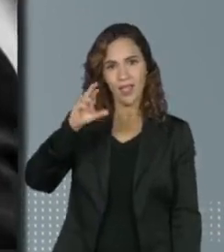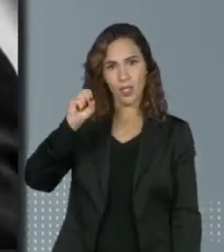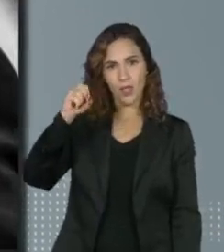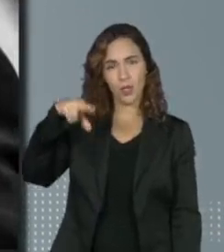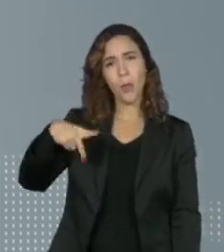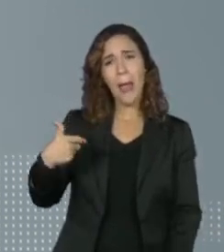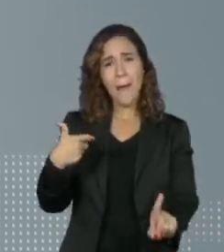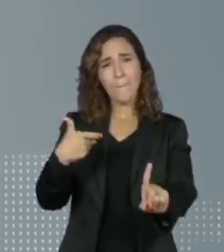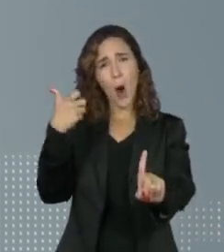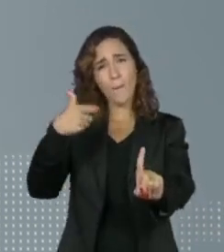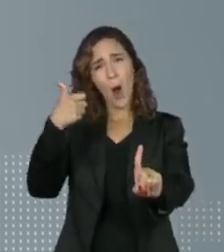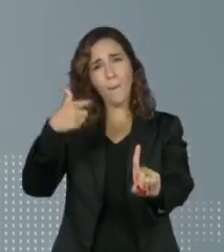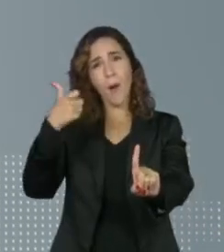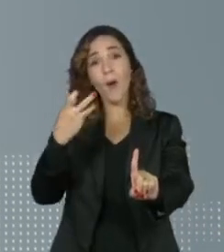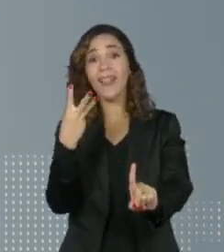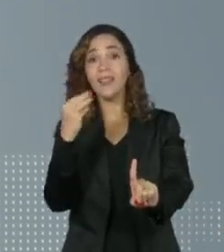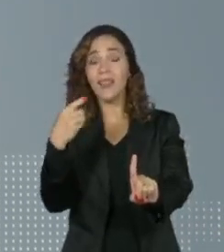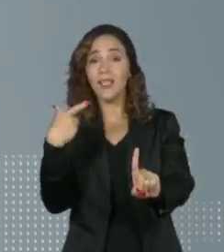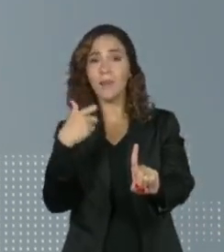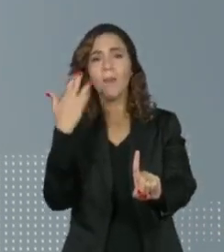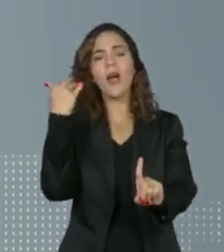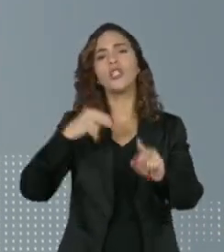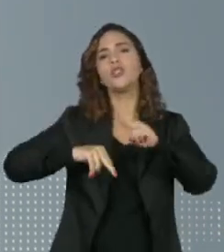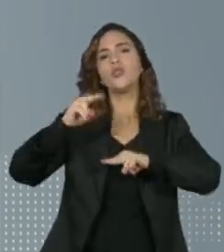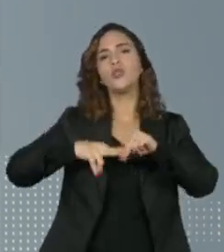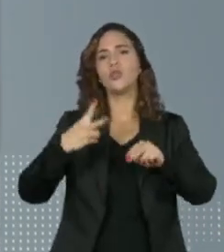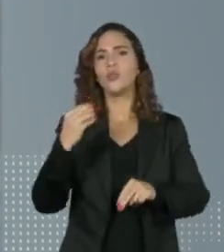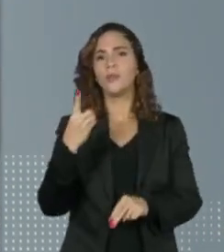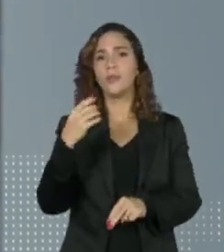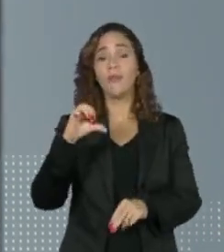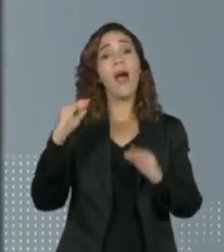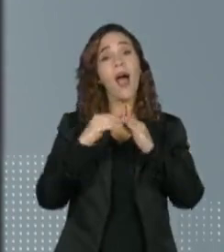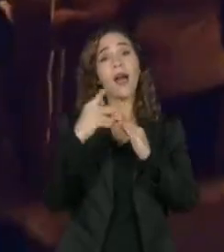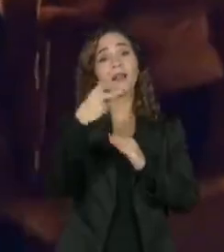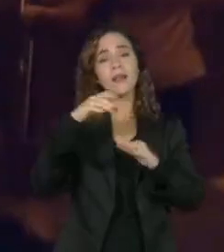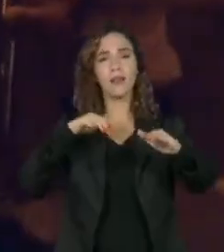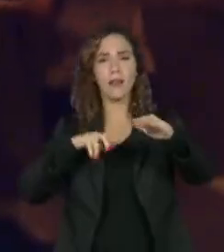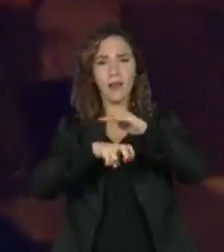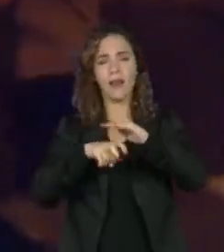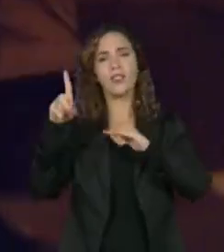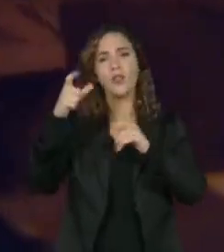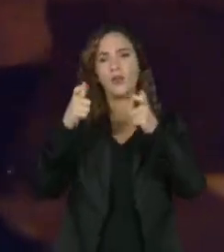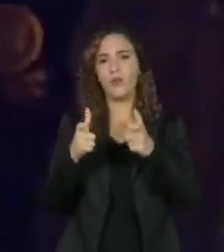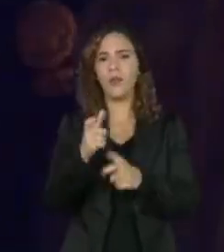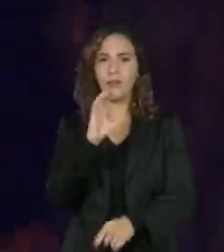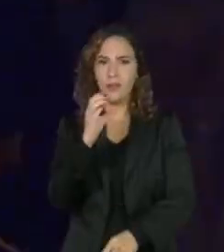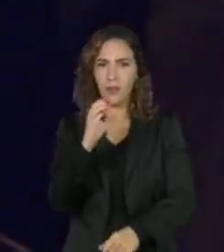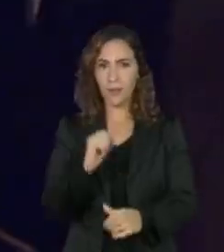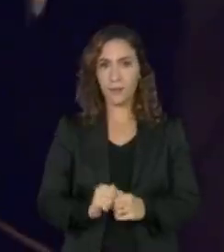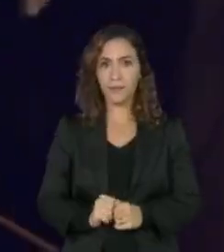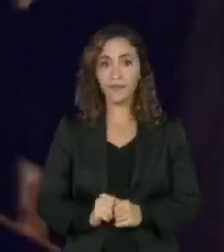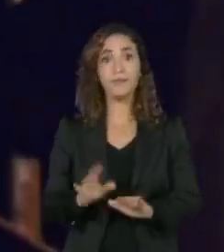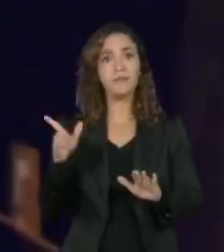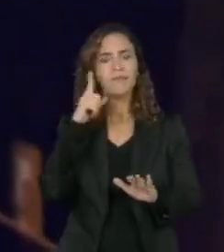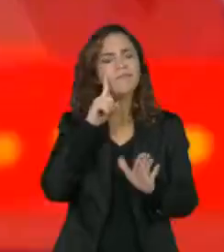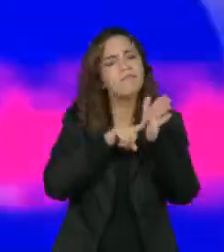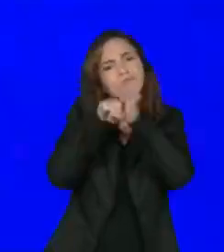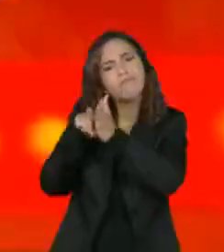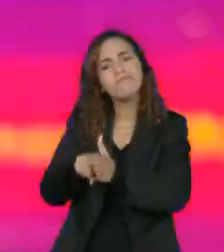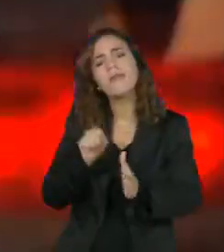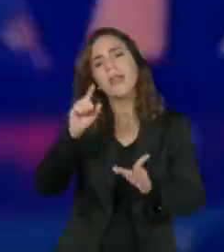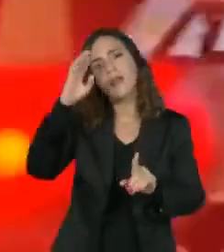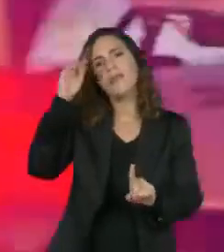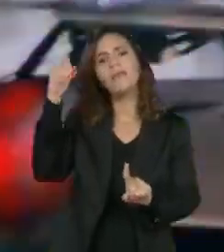morto com mais de 30 tiros em junho de 2019 na garagem da casa dele em Niterói segundo as investigações o